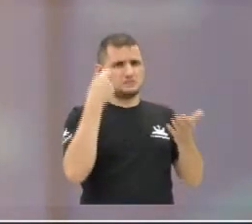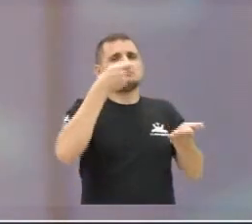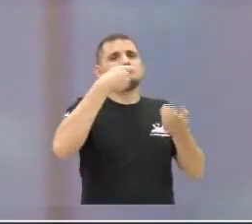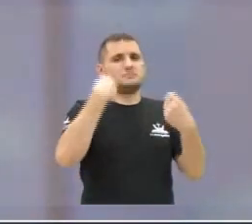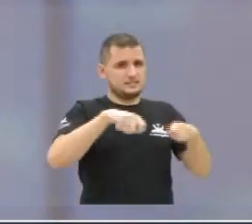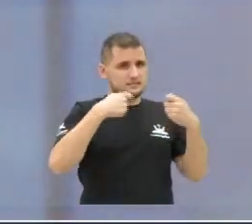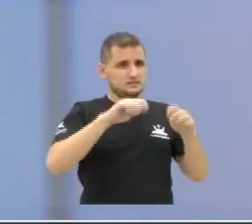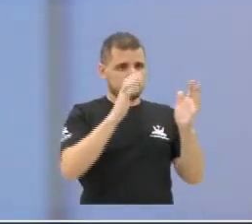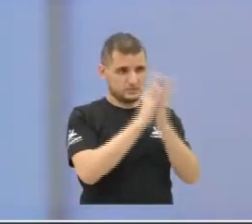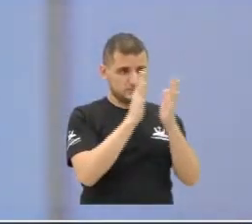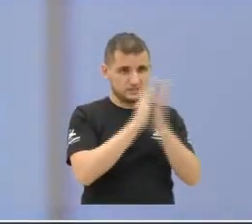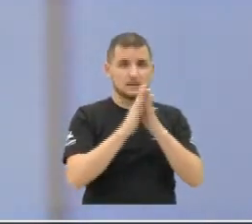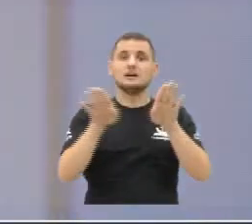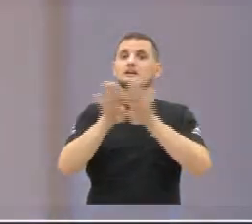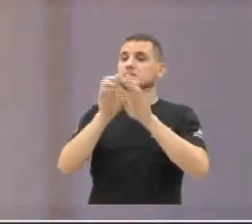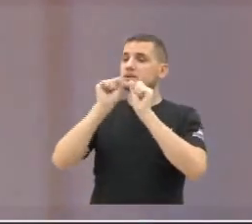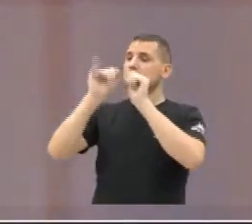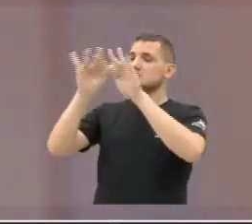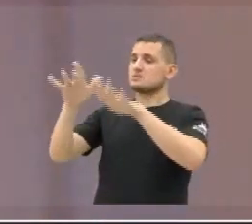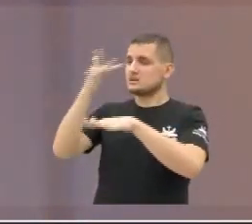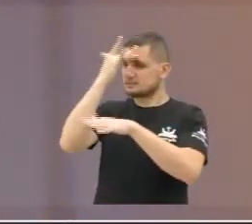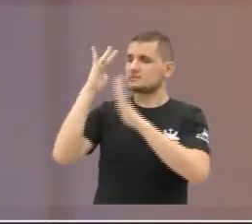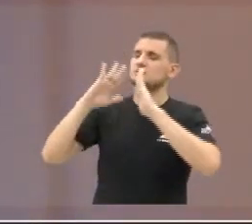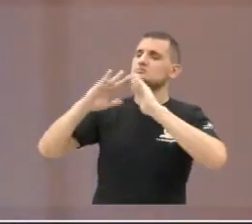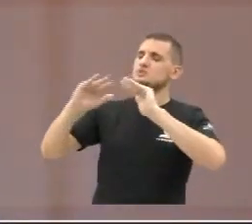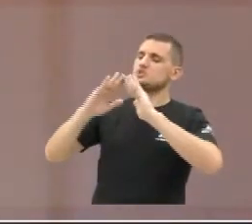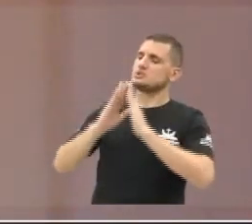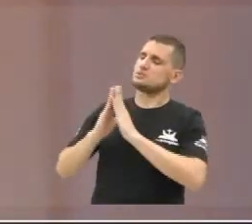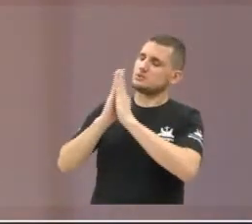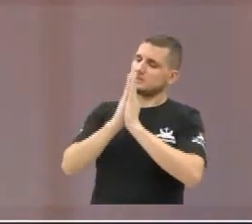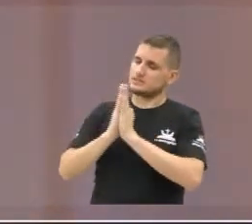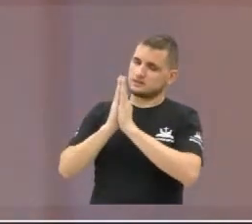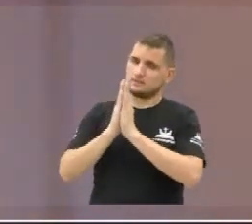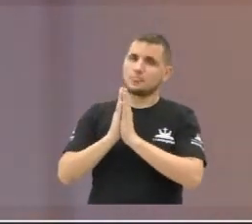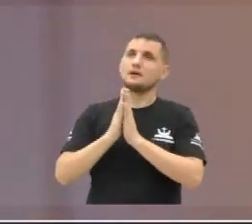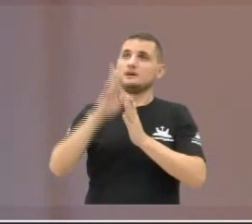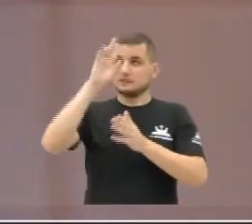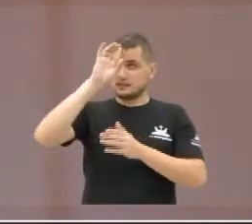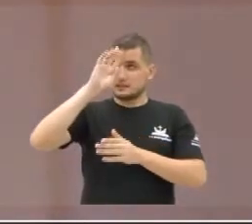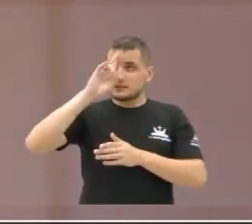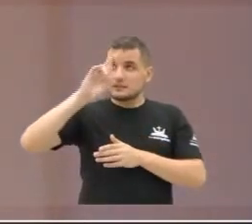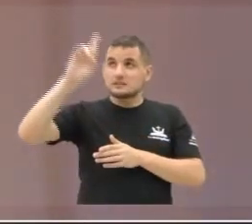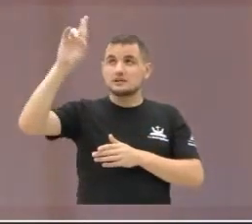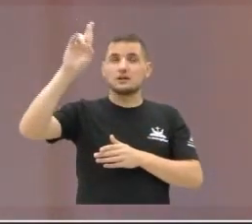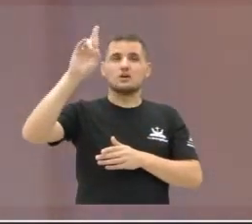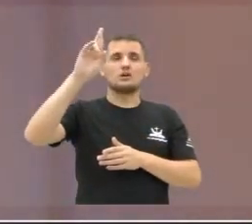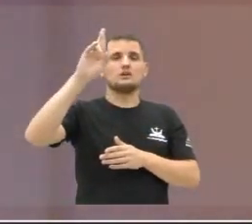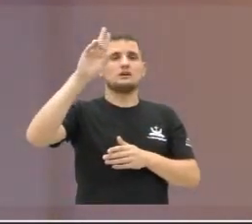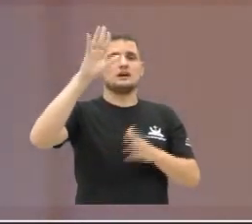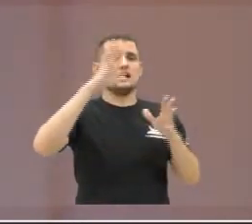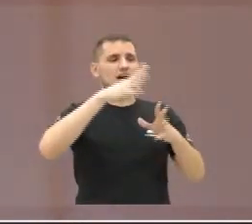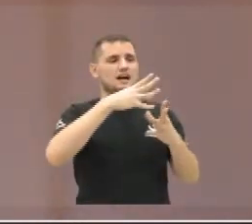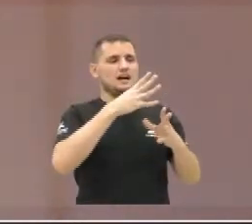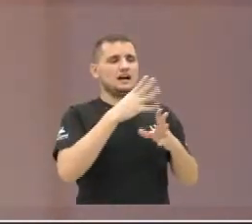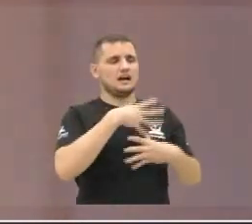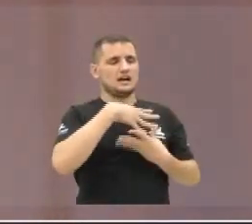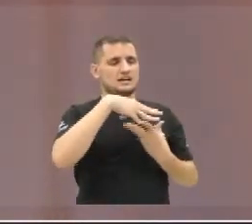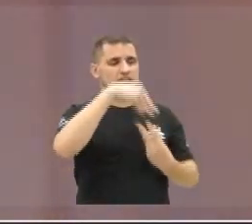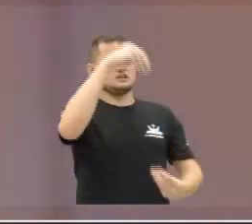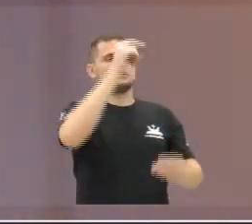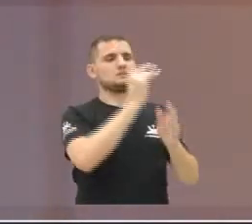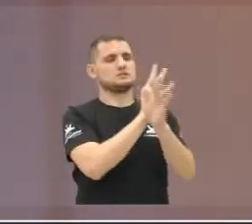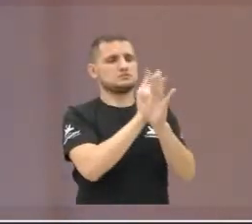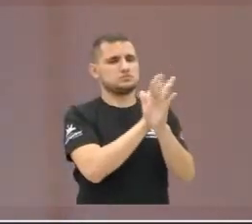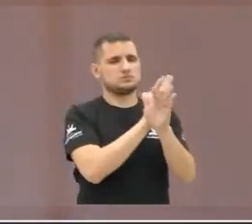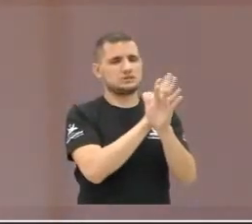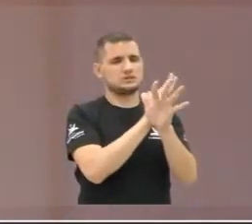obrigados a rezar, ou que se recomendaram às nossas orações. Tende, Senhor, misericórdia das almas dos fiéis que padecem